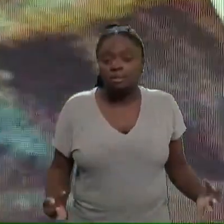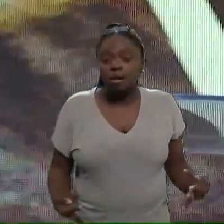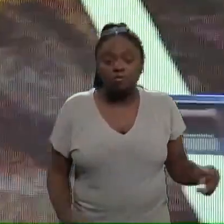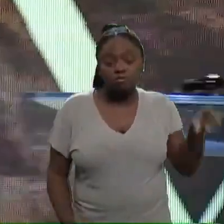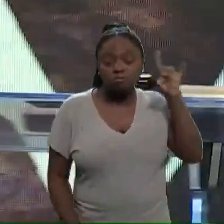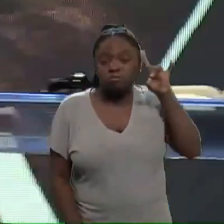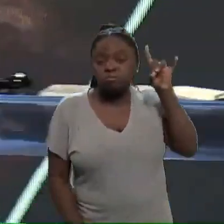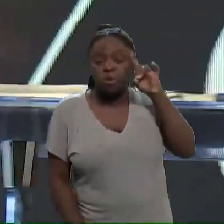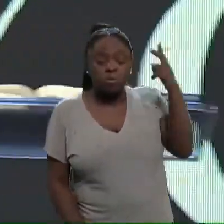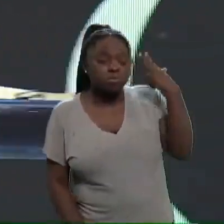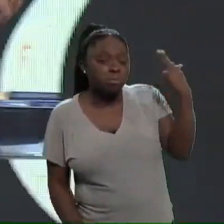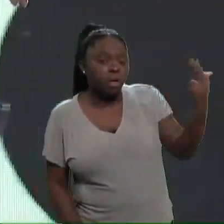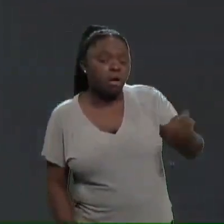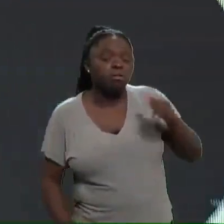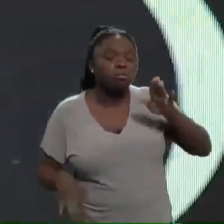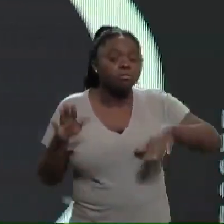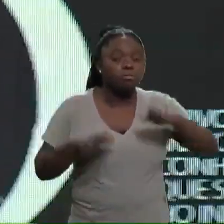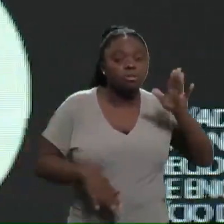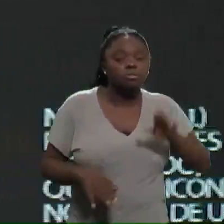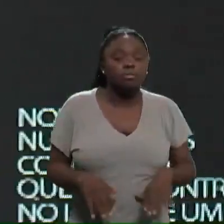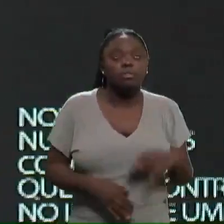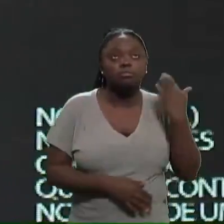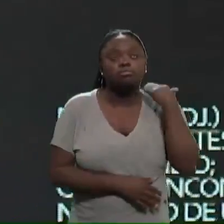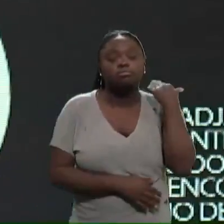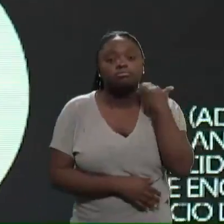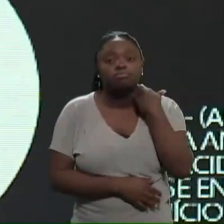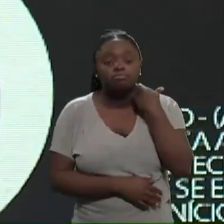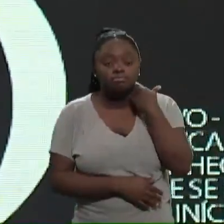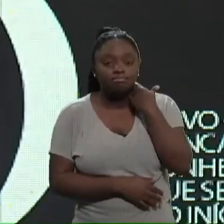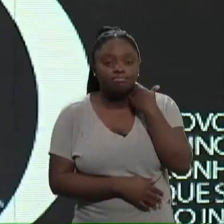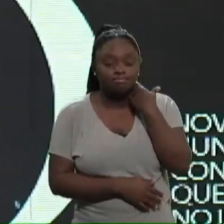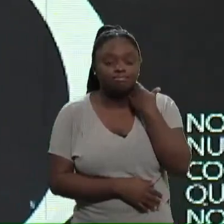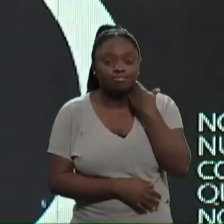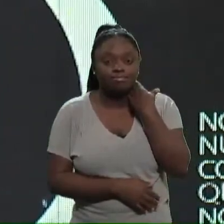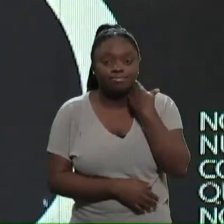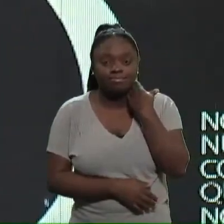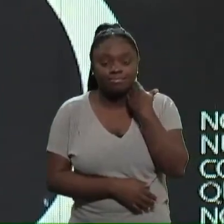corriqueiro, algo talvez até entediante.